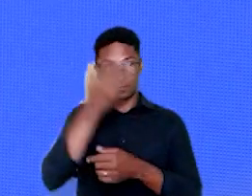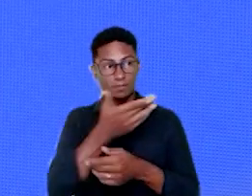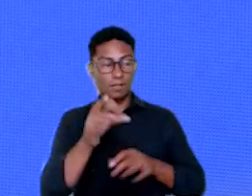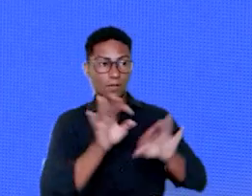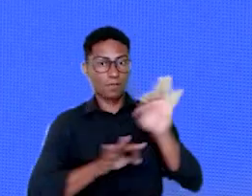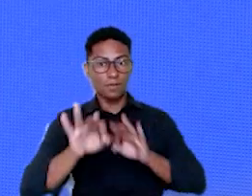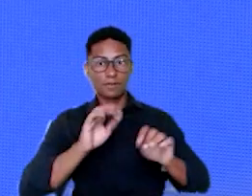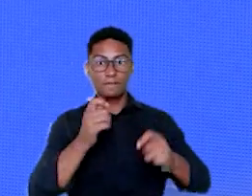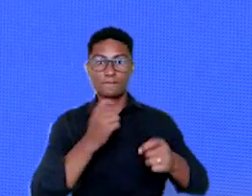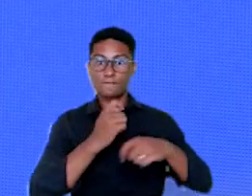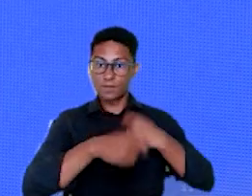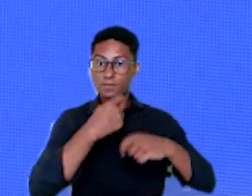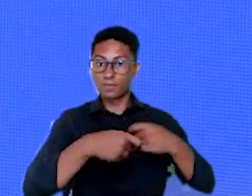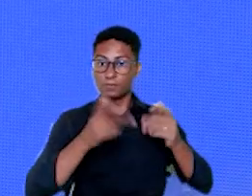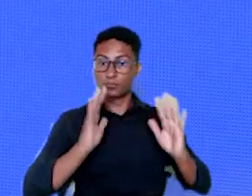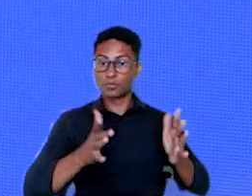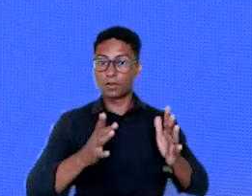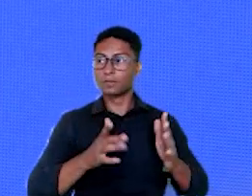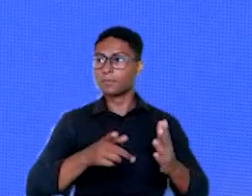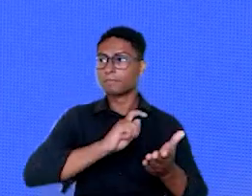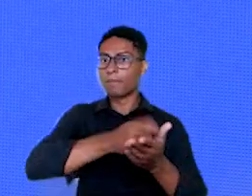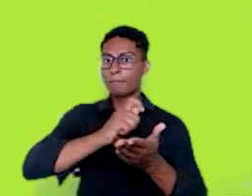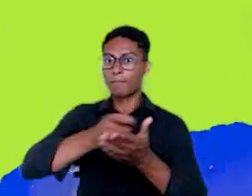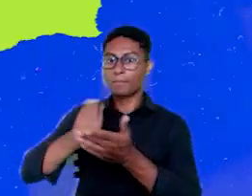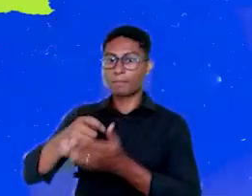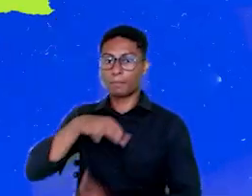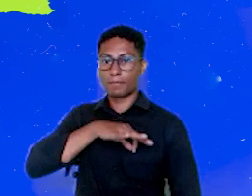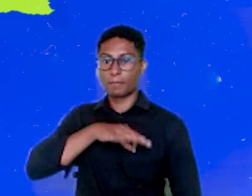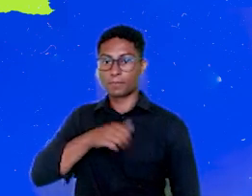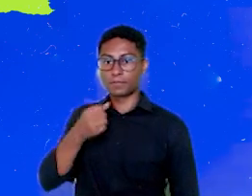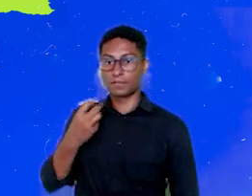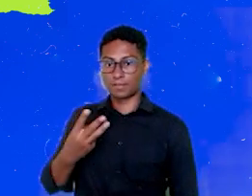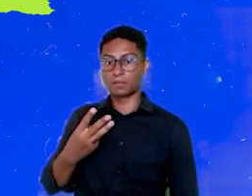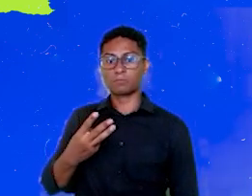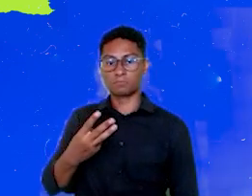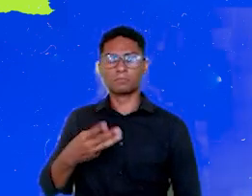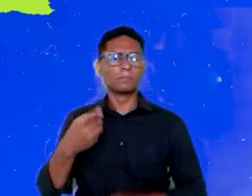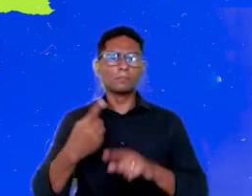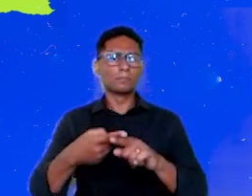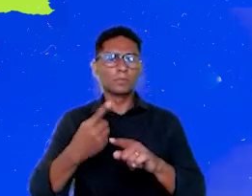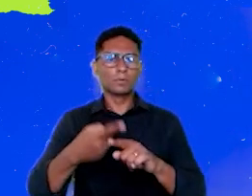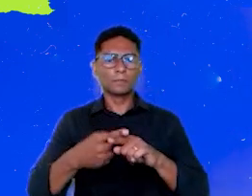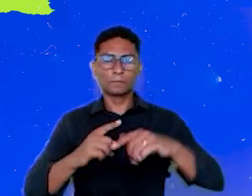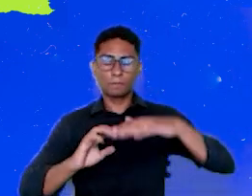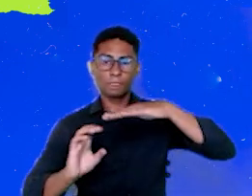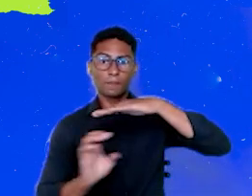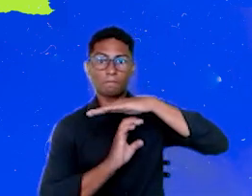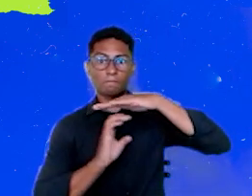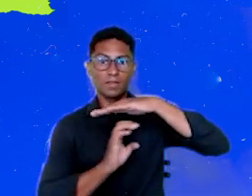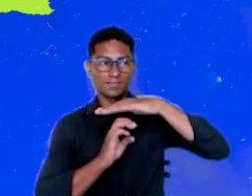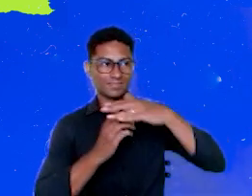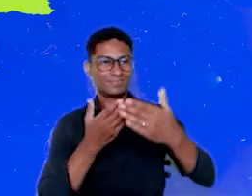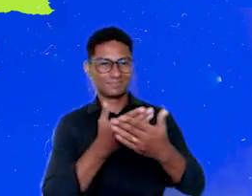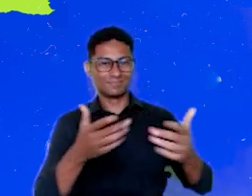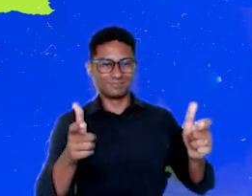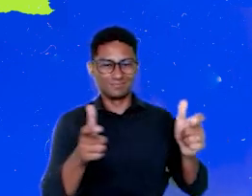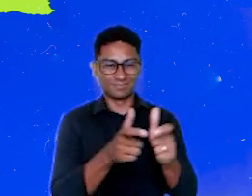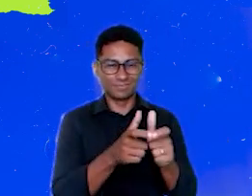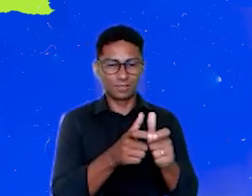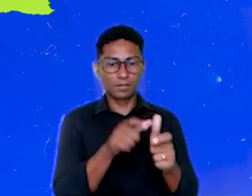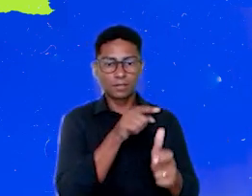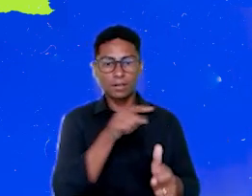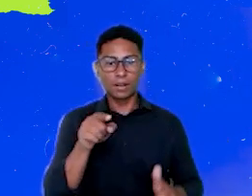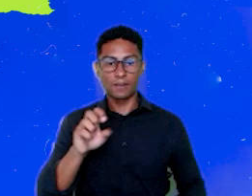financeiramente quando o assunto é o pagamento do 13º salário. Isso porque o percentual de empresas que fazem o provisionamento dos